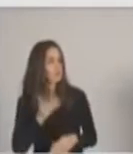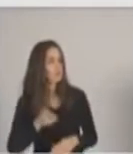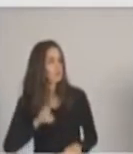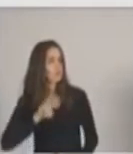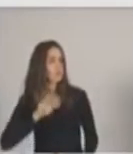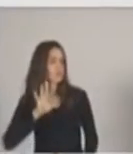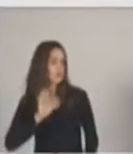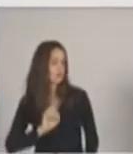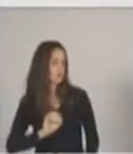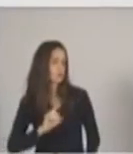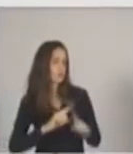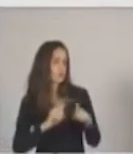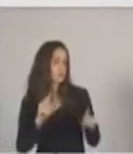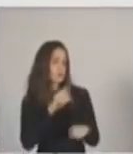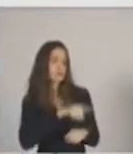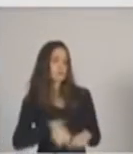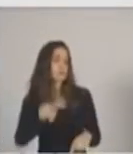Deputado,